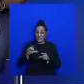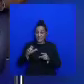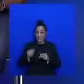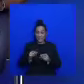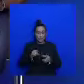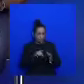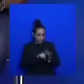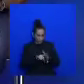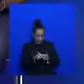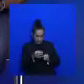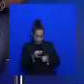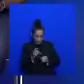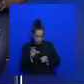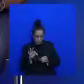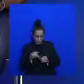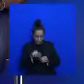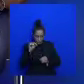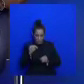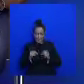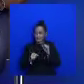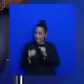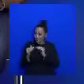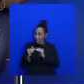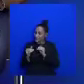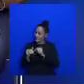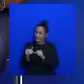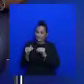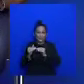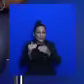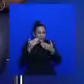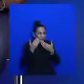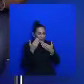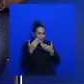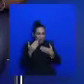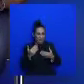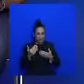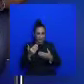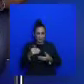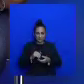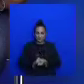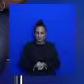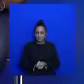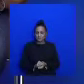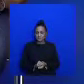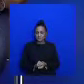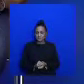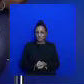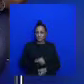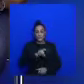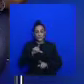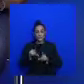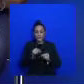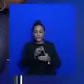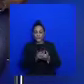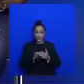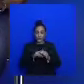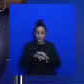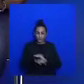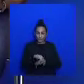números sorteados? Sim, confirmo. Sim, confirmo. Obrigado. Sorteio da